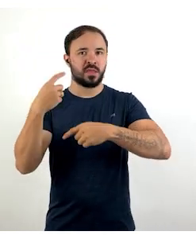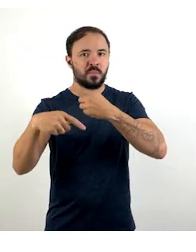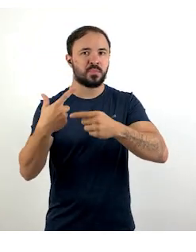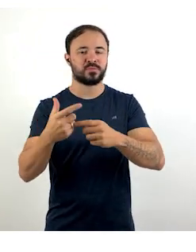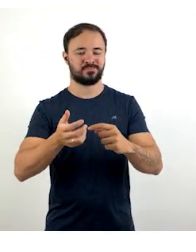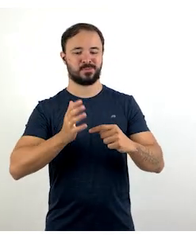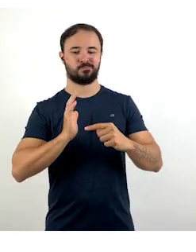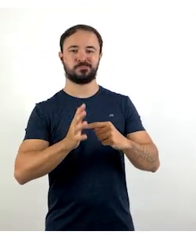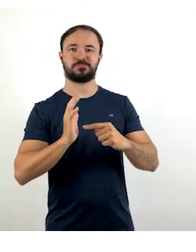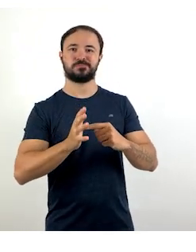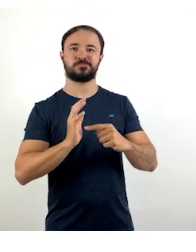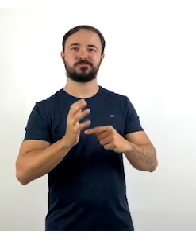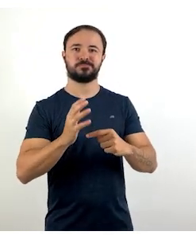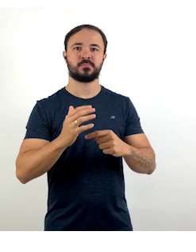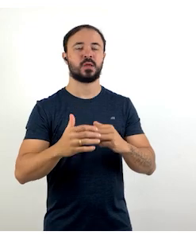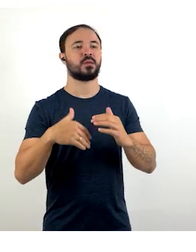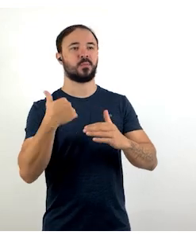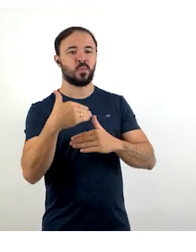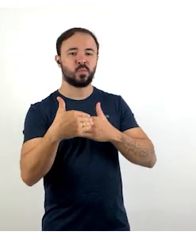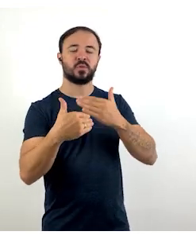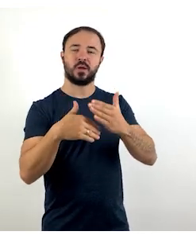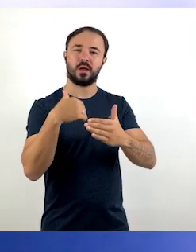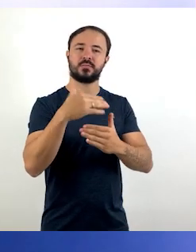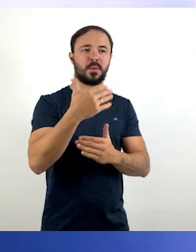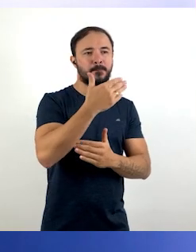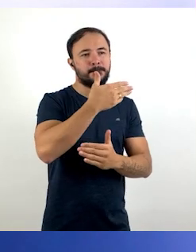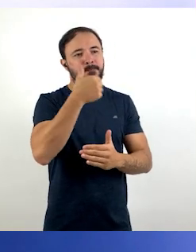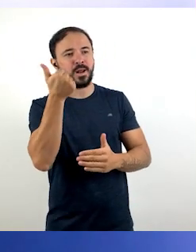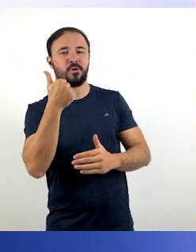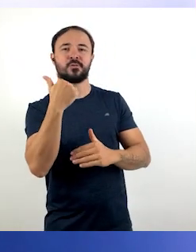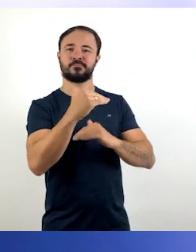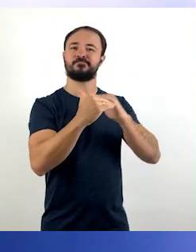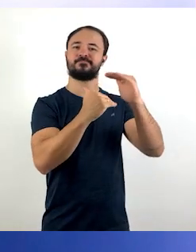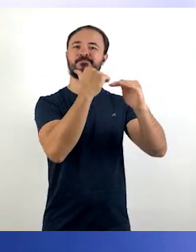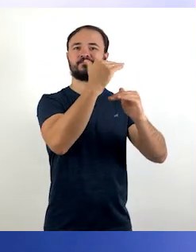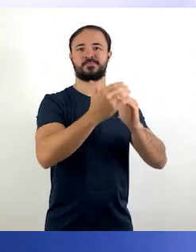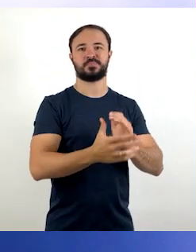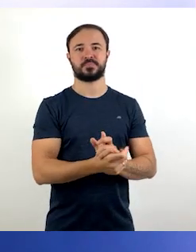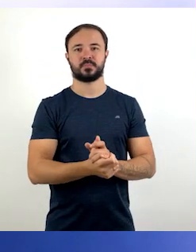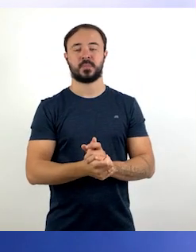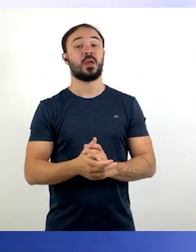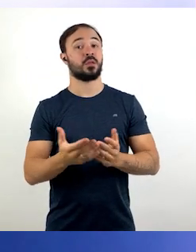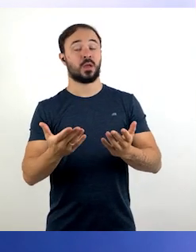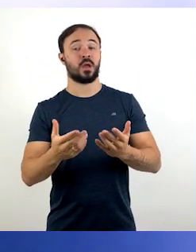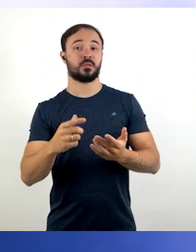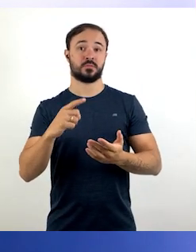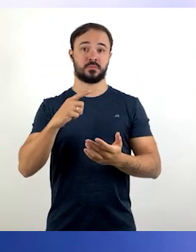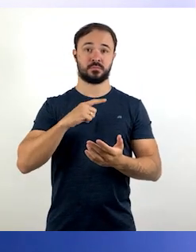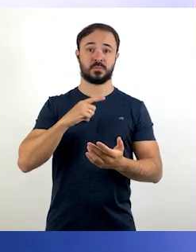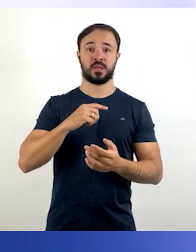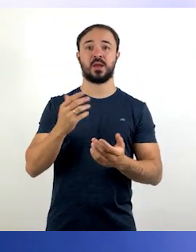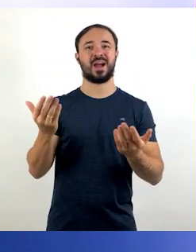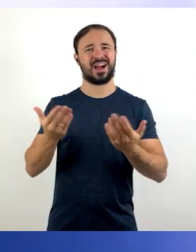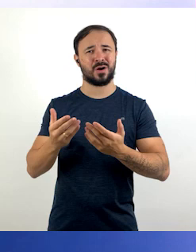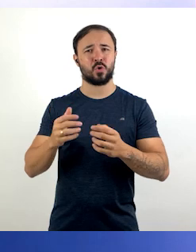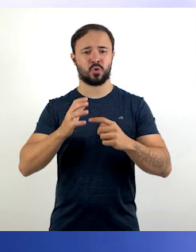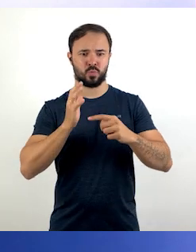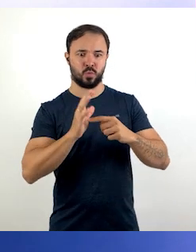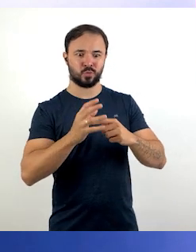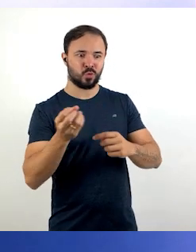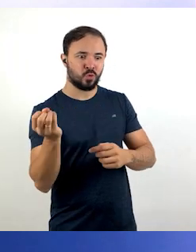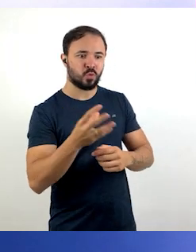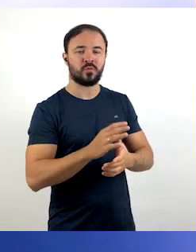motores atuais que utilizam o princípio da queima interna. E isso tem vantagens e desvantagens. A queima interna